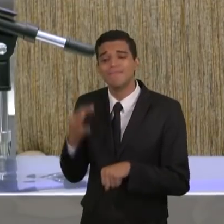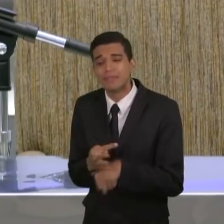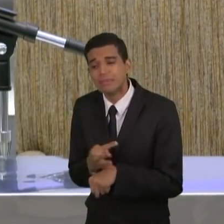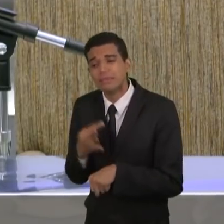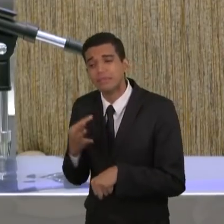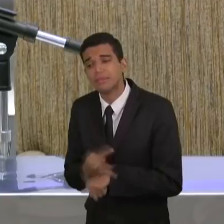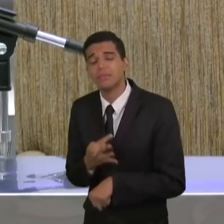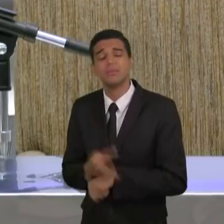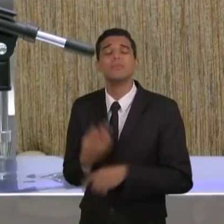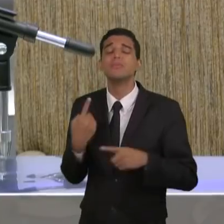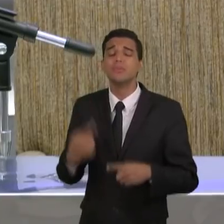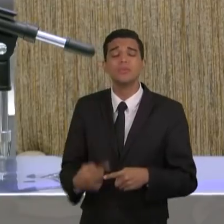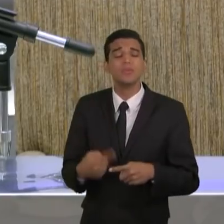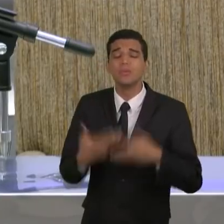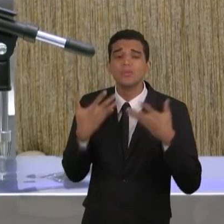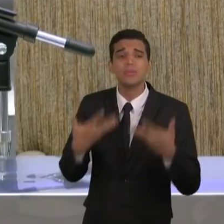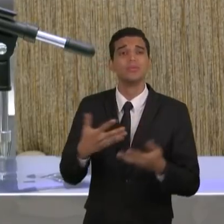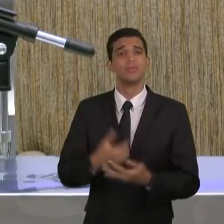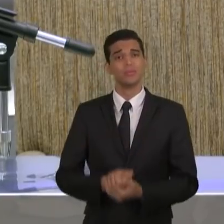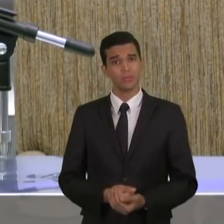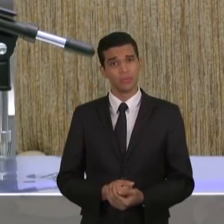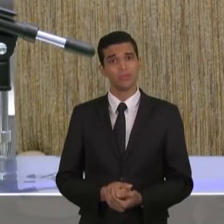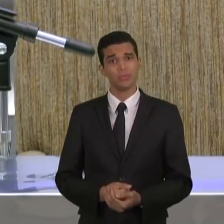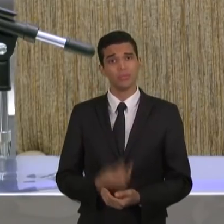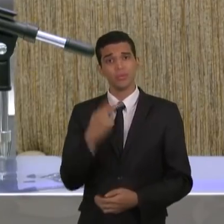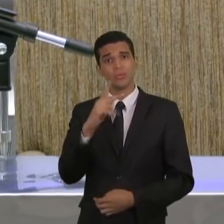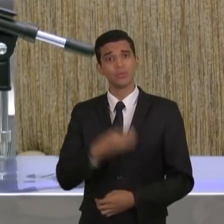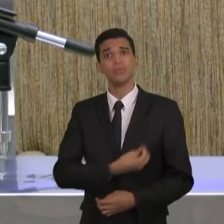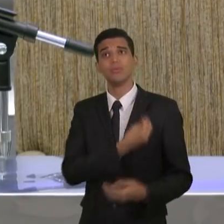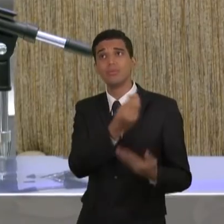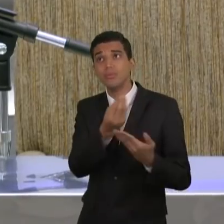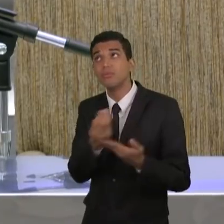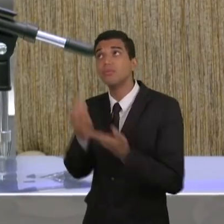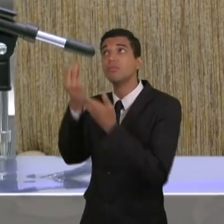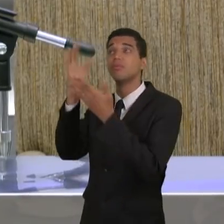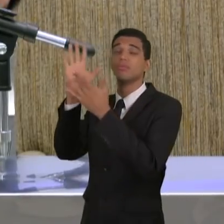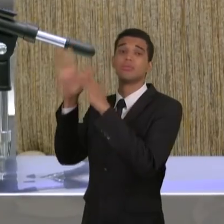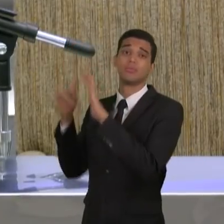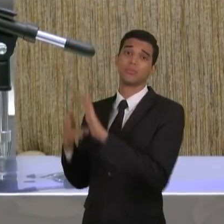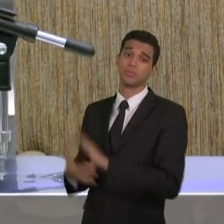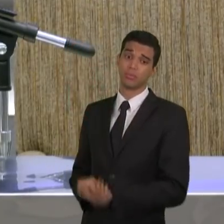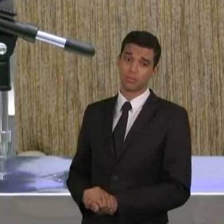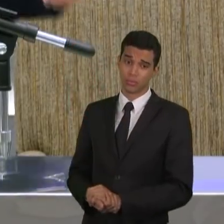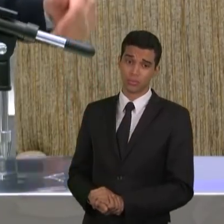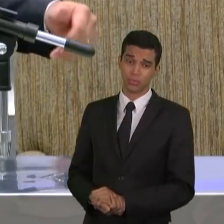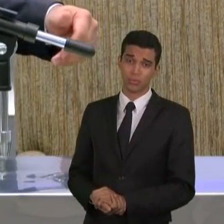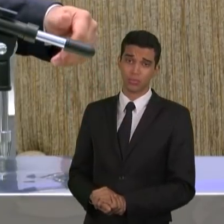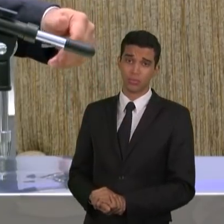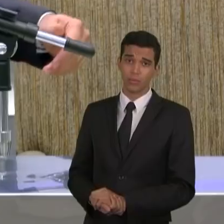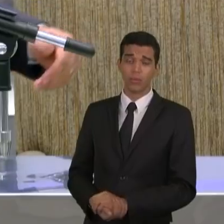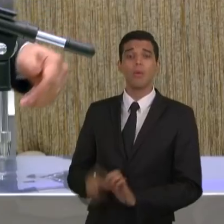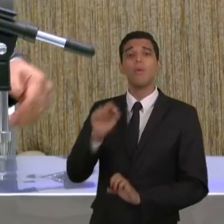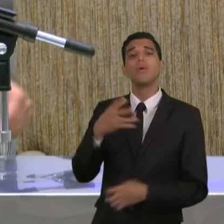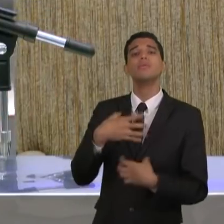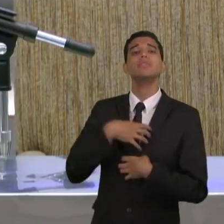Noite de se entregar totalmente a ele É pô é a barreira